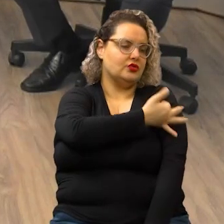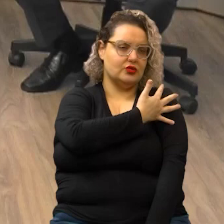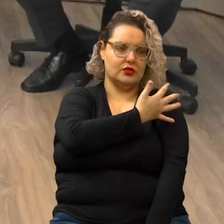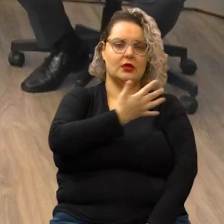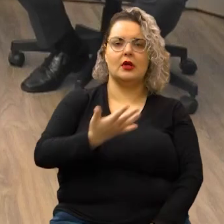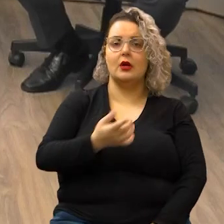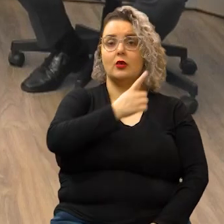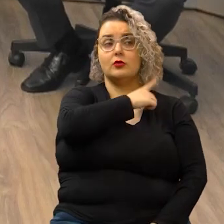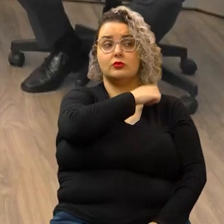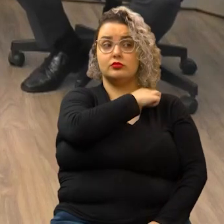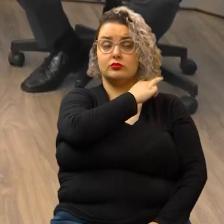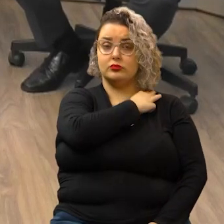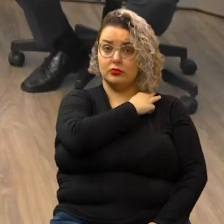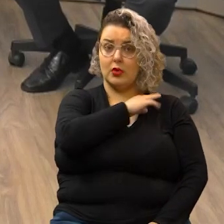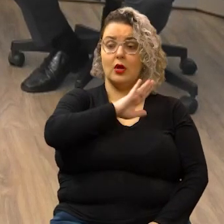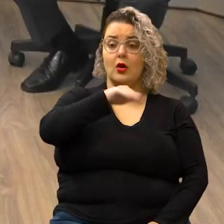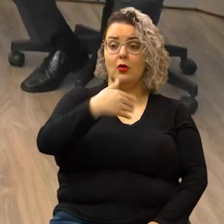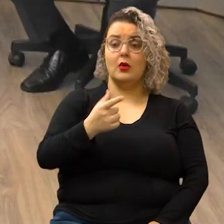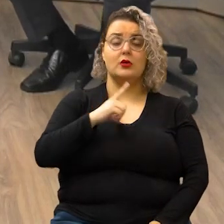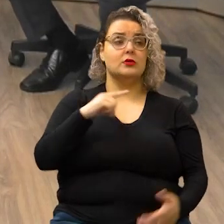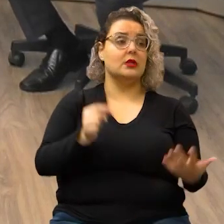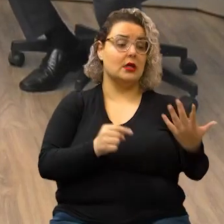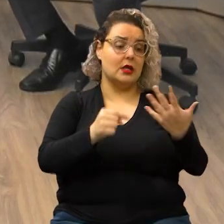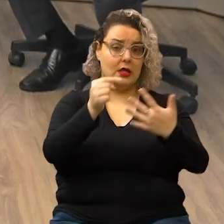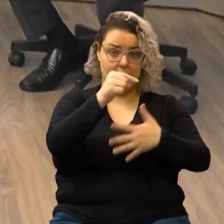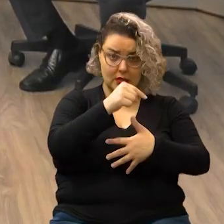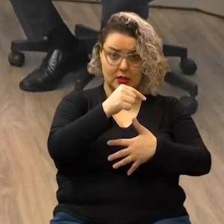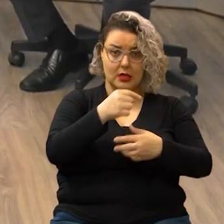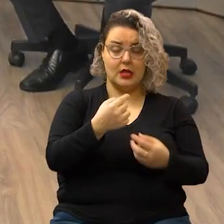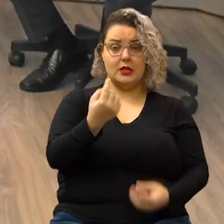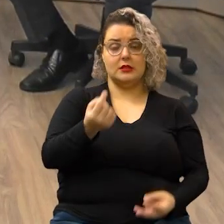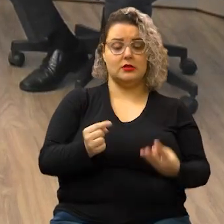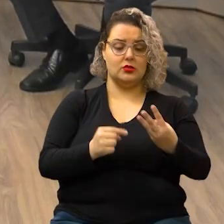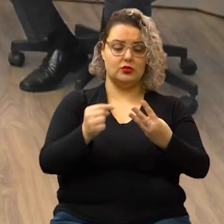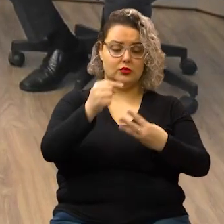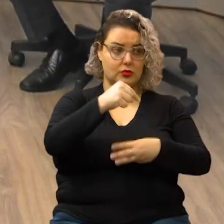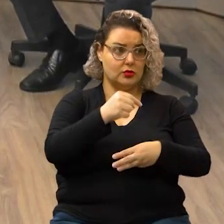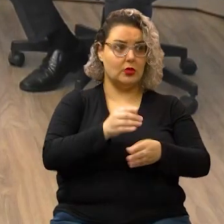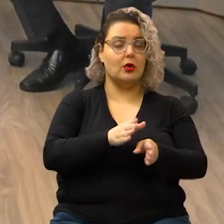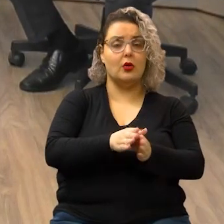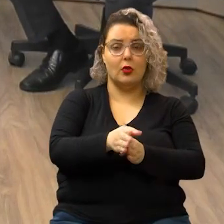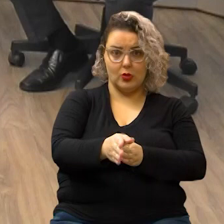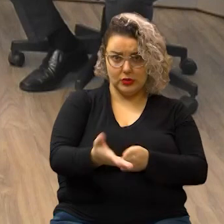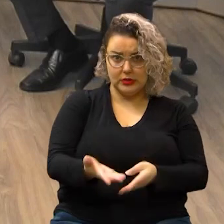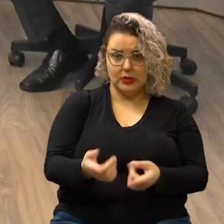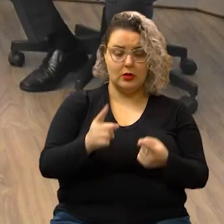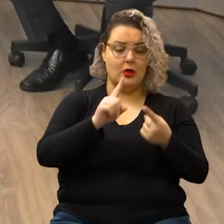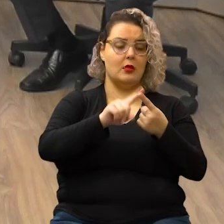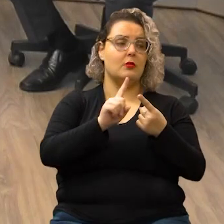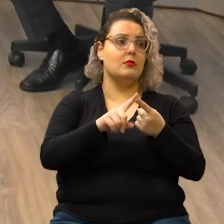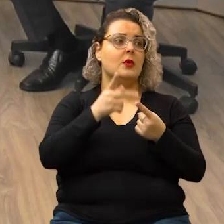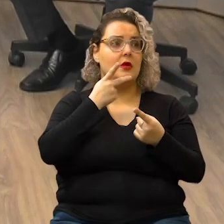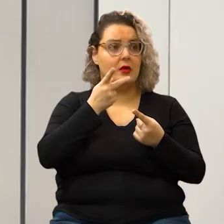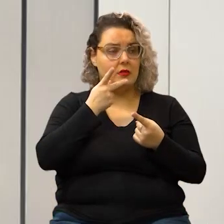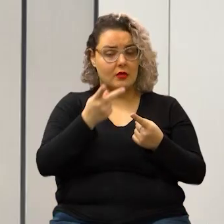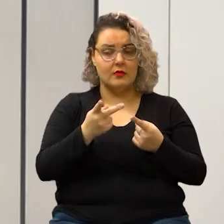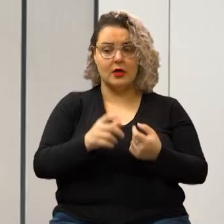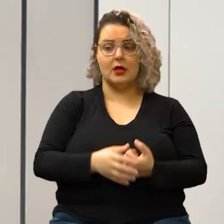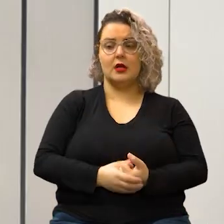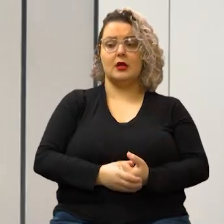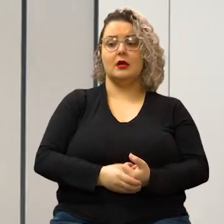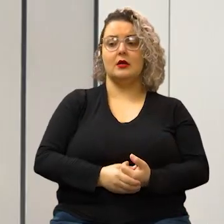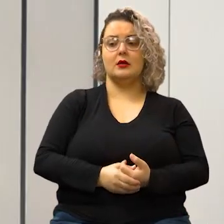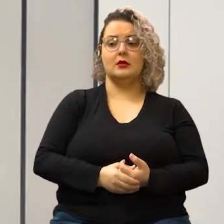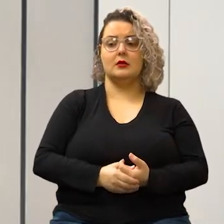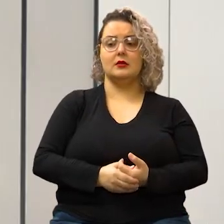a gente tem esses 3 apontamentos aqui, essas 3 recomendações, eu vou começar pela primeira, que fala de,